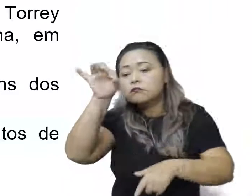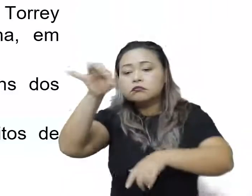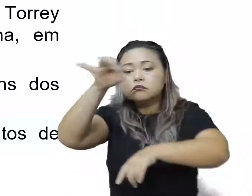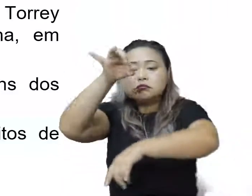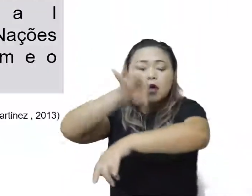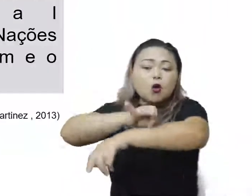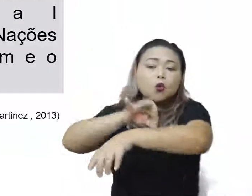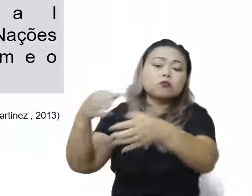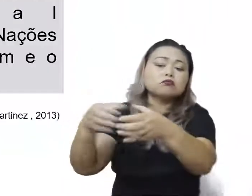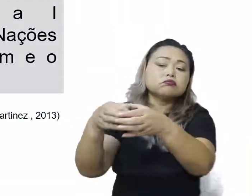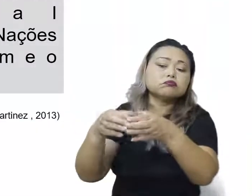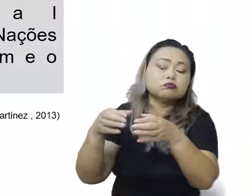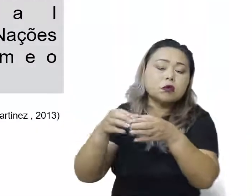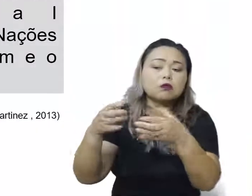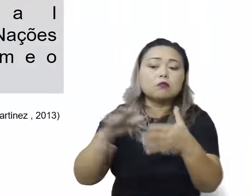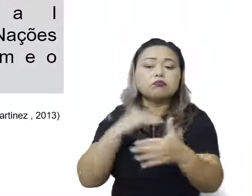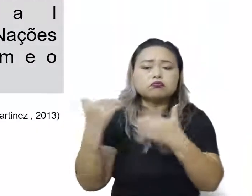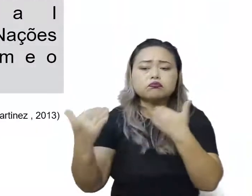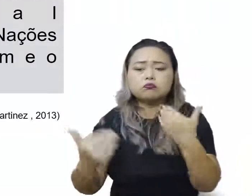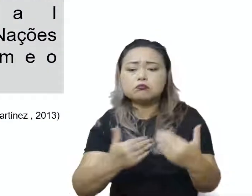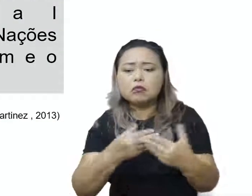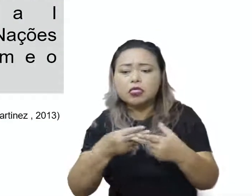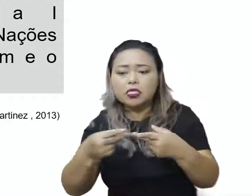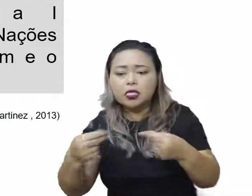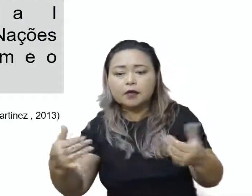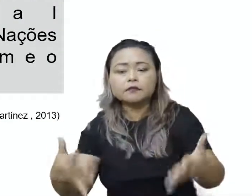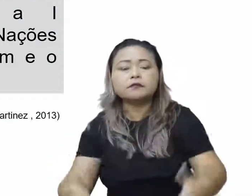outras espécies.